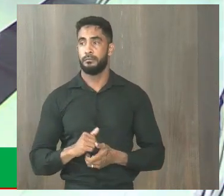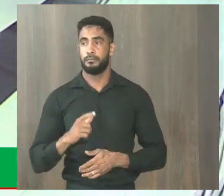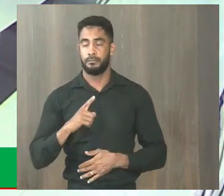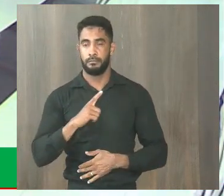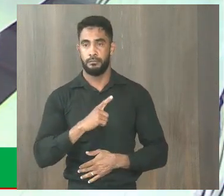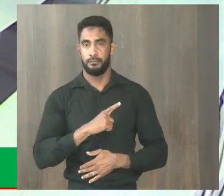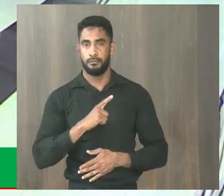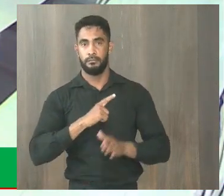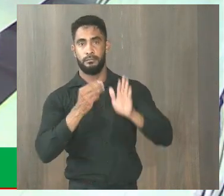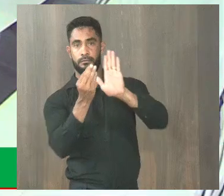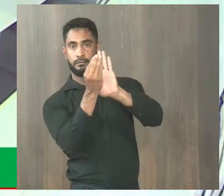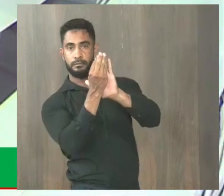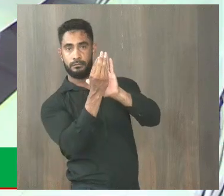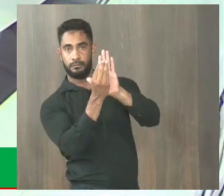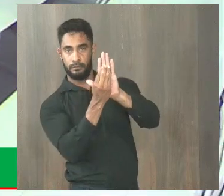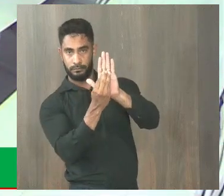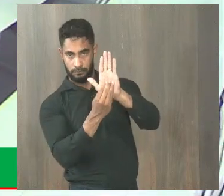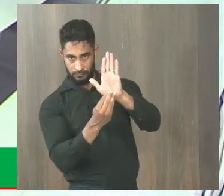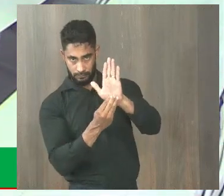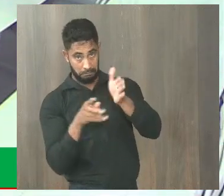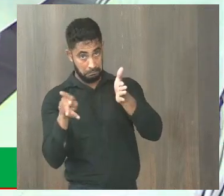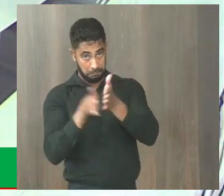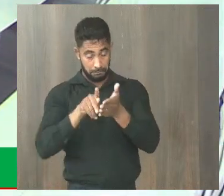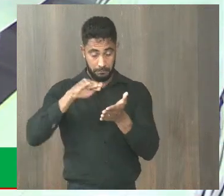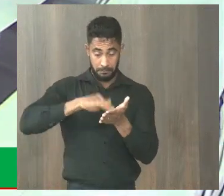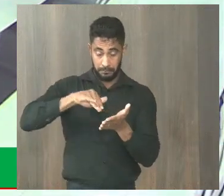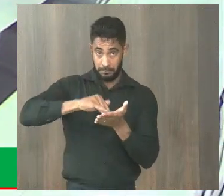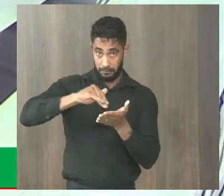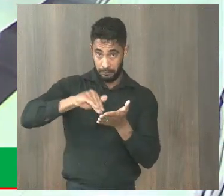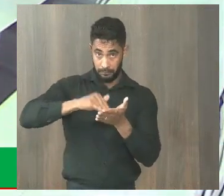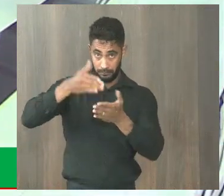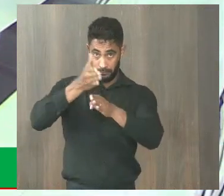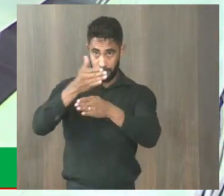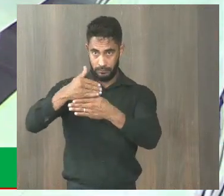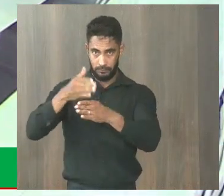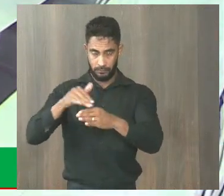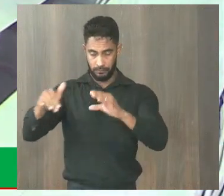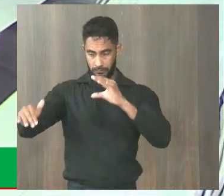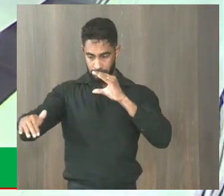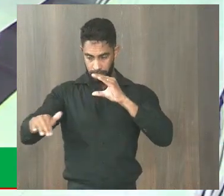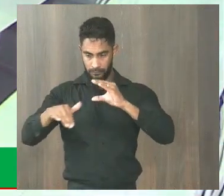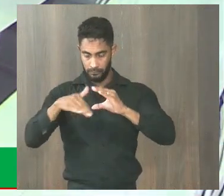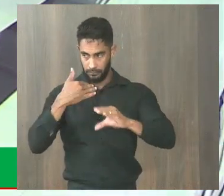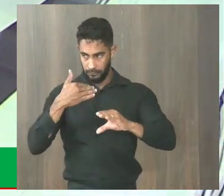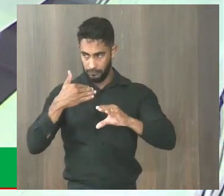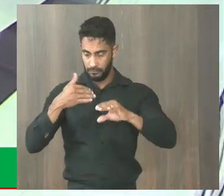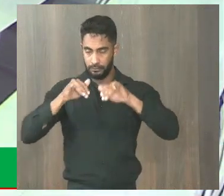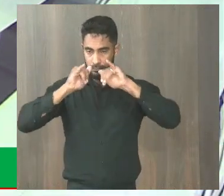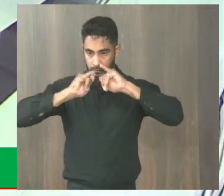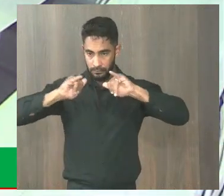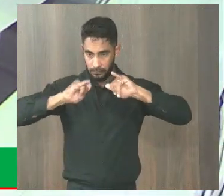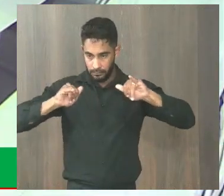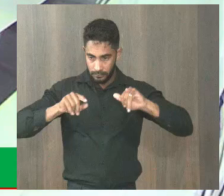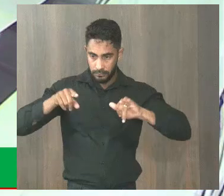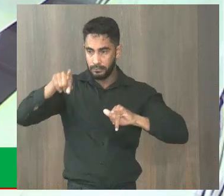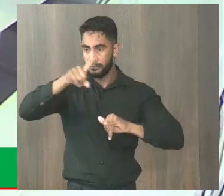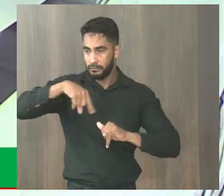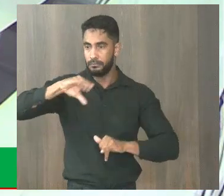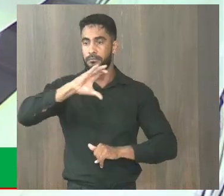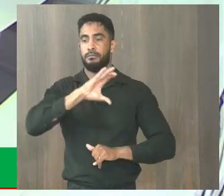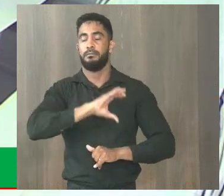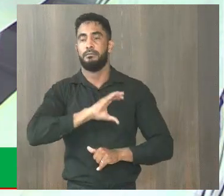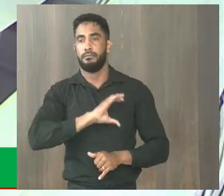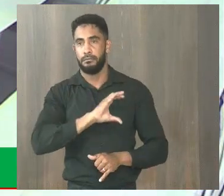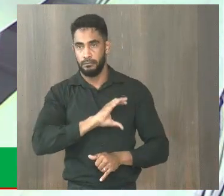um cronograma da Secretaria de Obras. Eles me enviaram esse cronograma, é bom eu estar passando para os senhores que